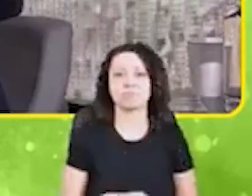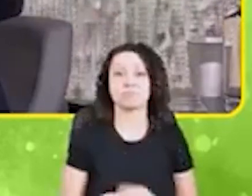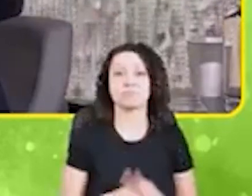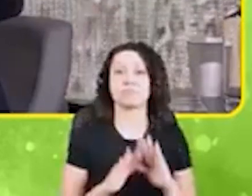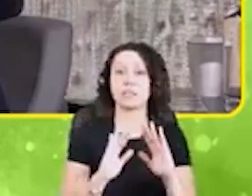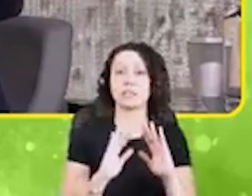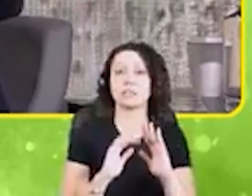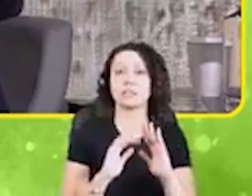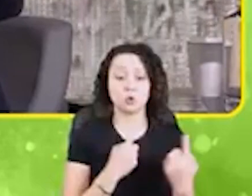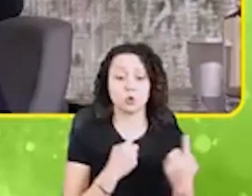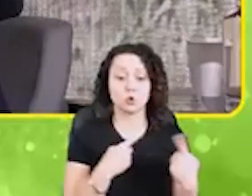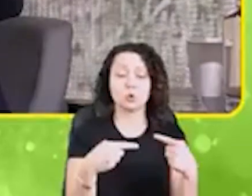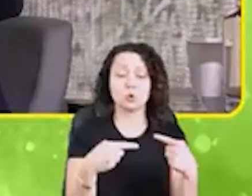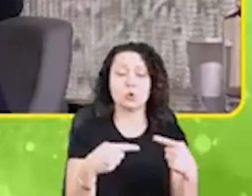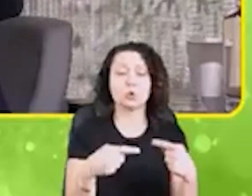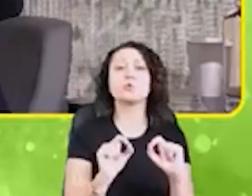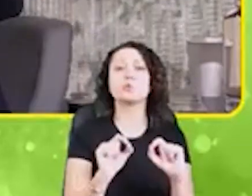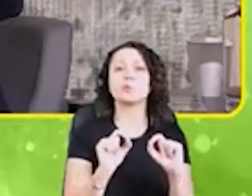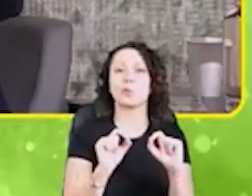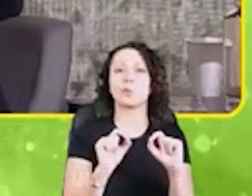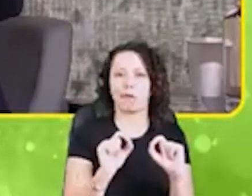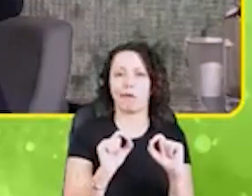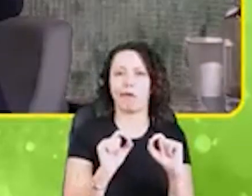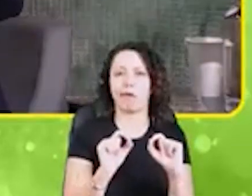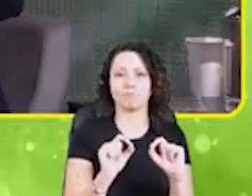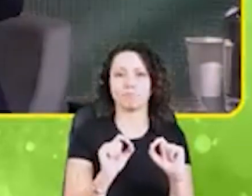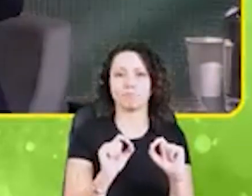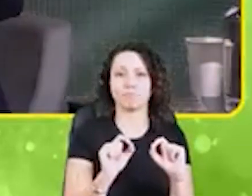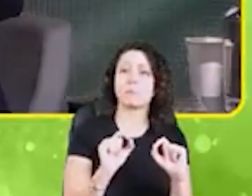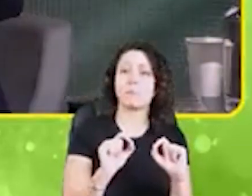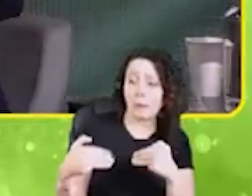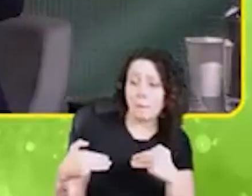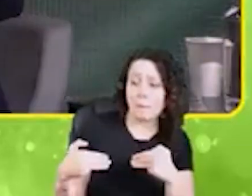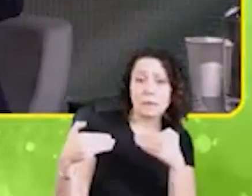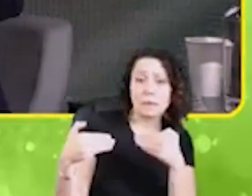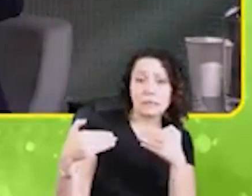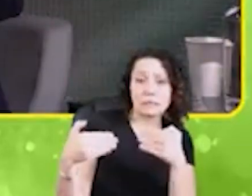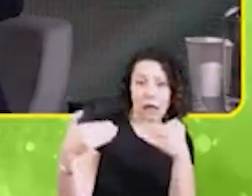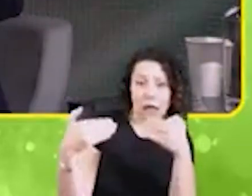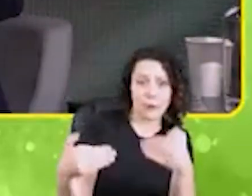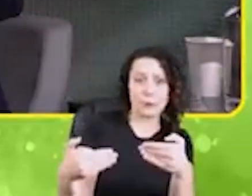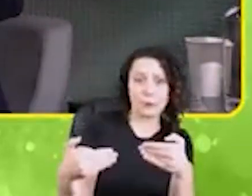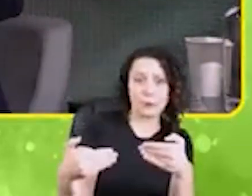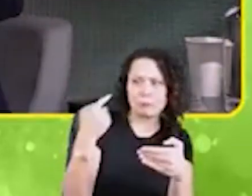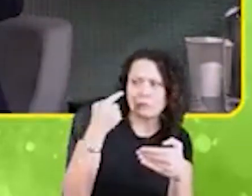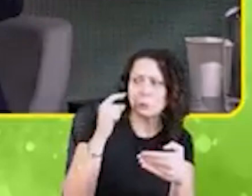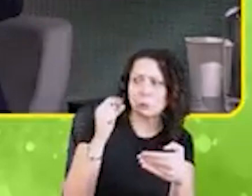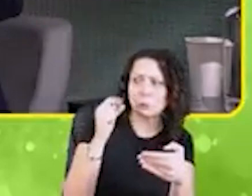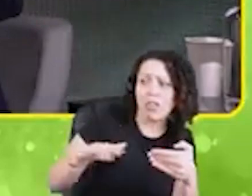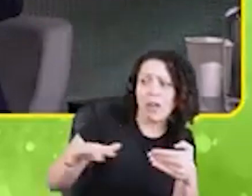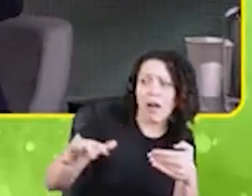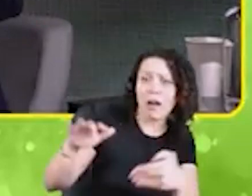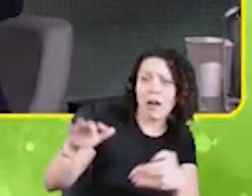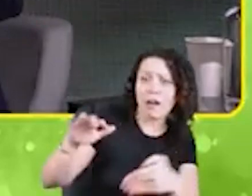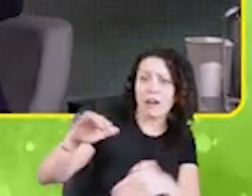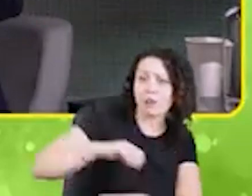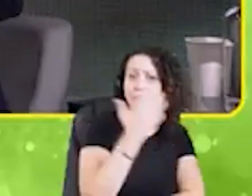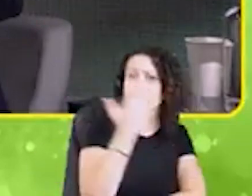tá tá fazendo área de desertificação na área de é e na área de